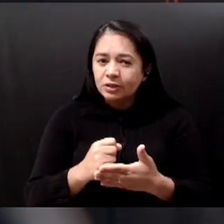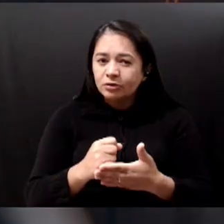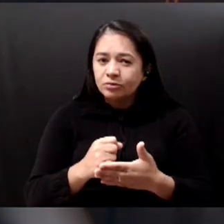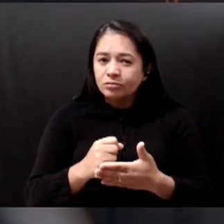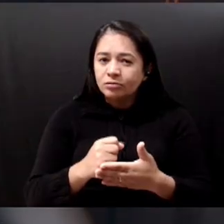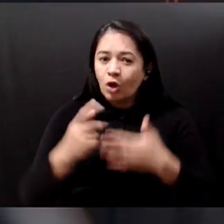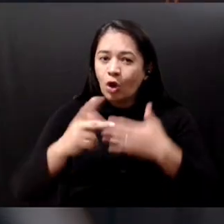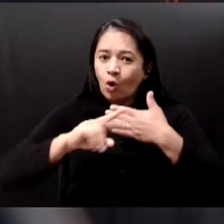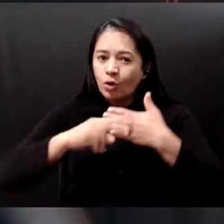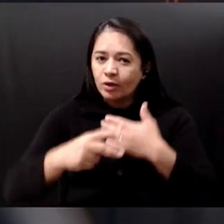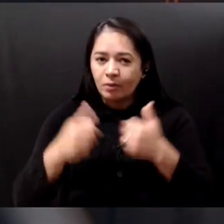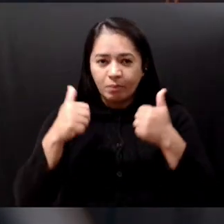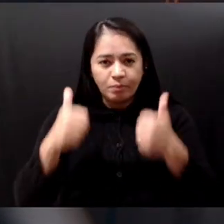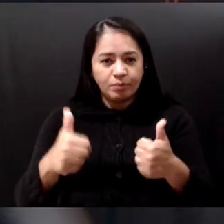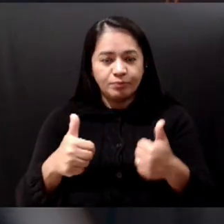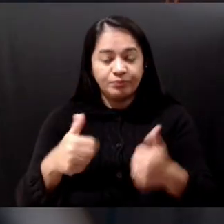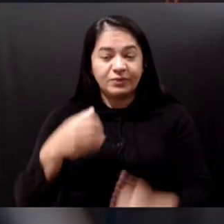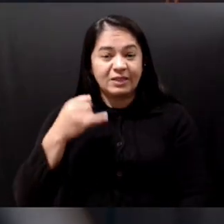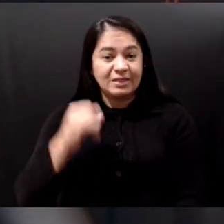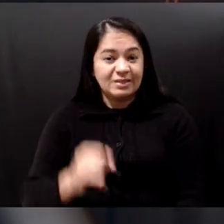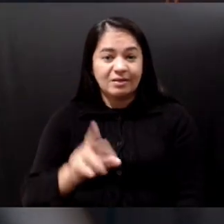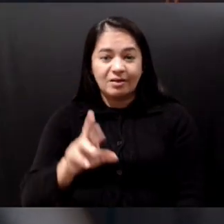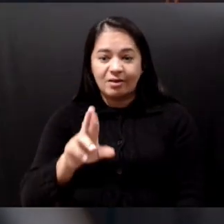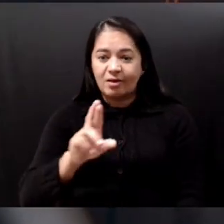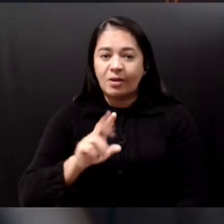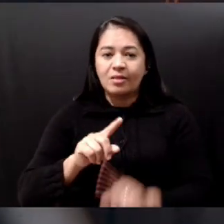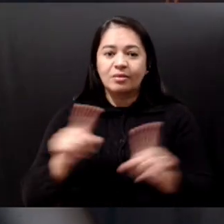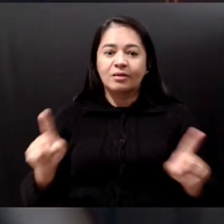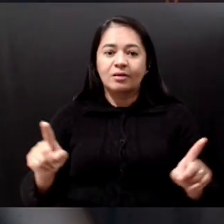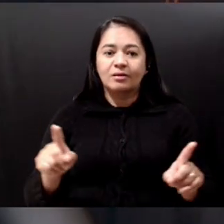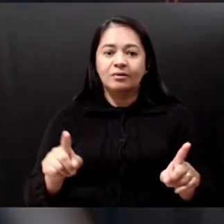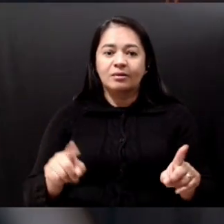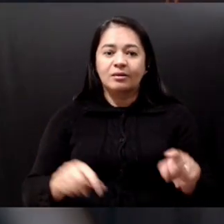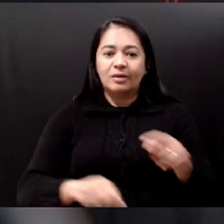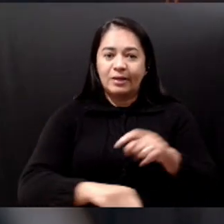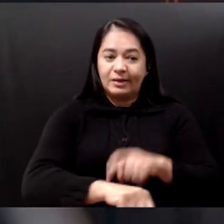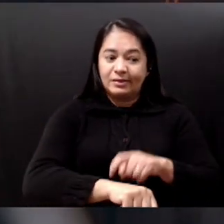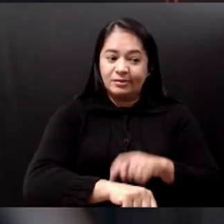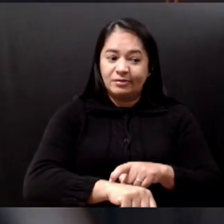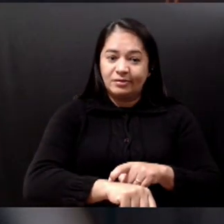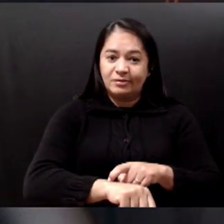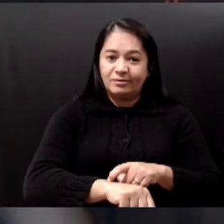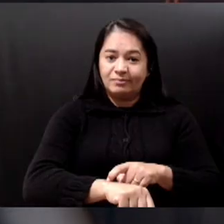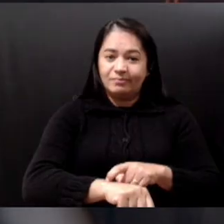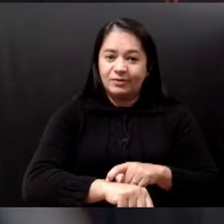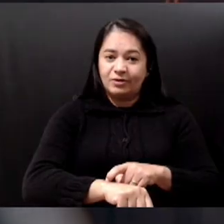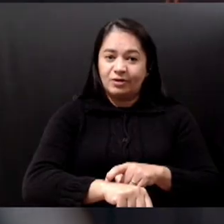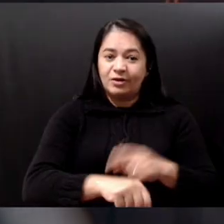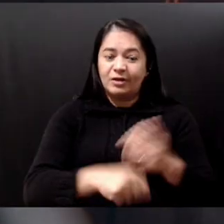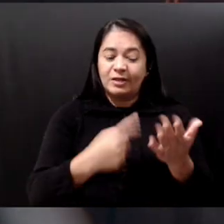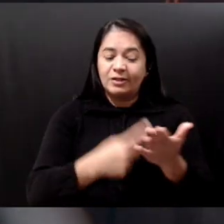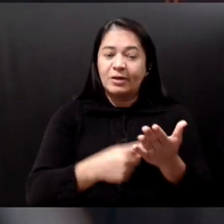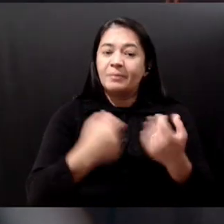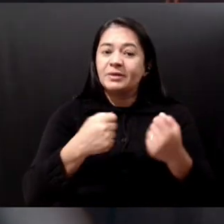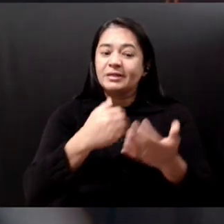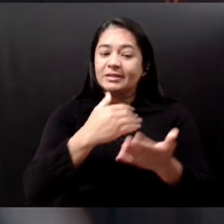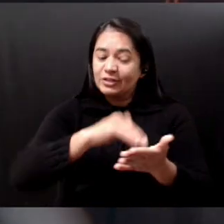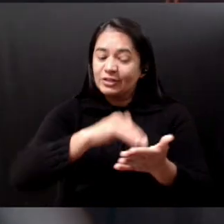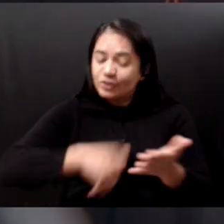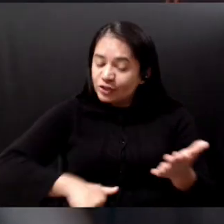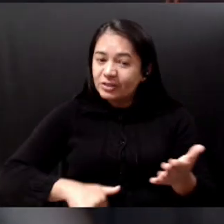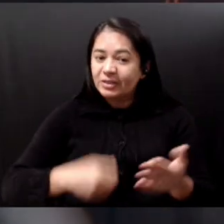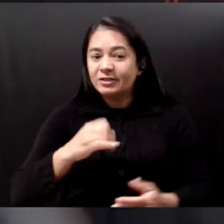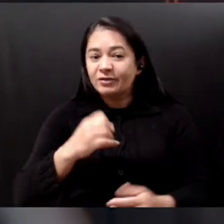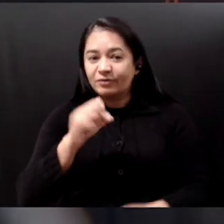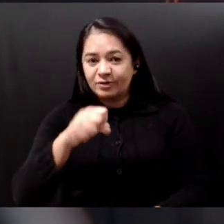Uhum. Se a resposta for não, essa tarefa tem que sair da tua agenda. Uau! Se a resposta for sim, você segue